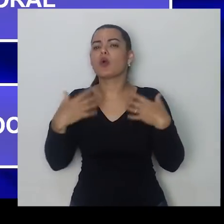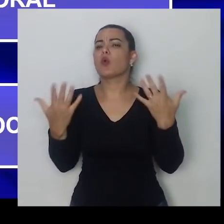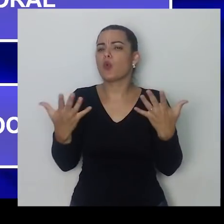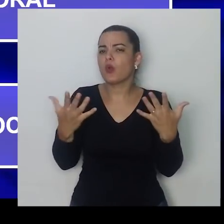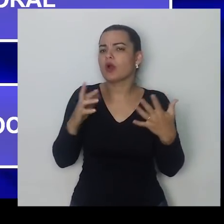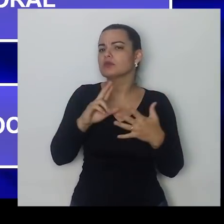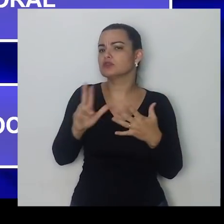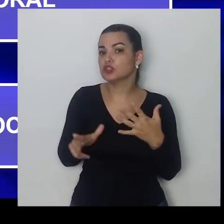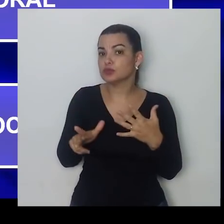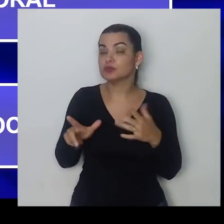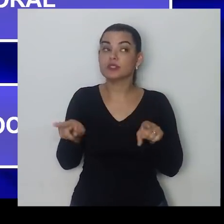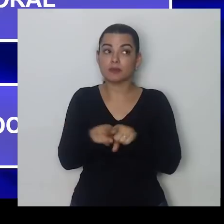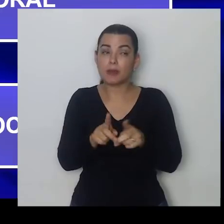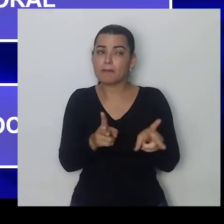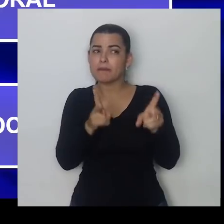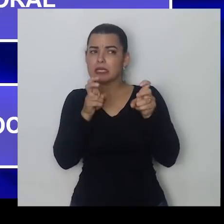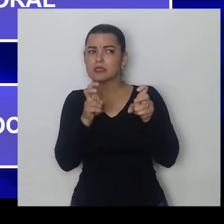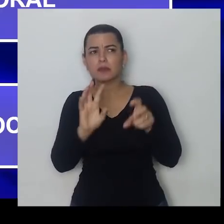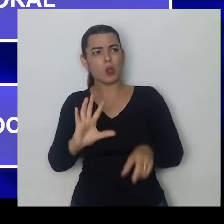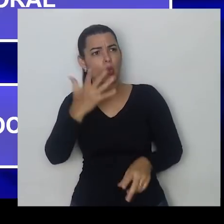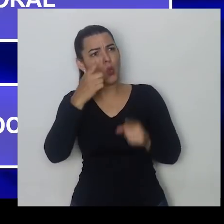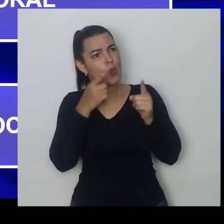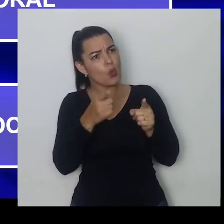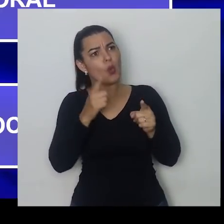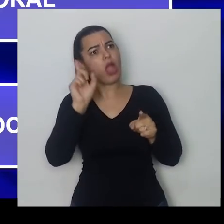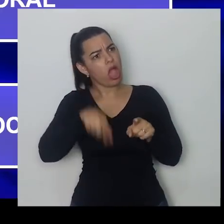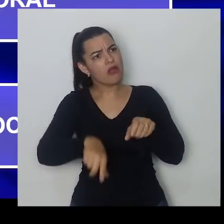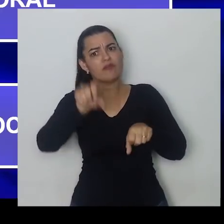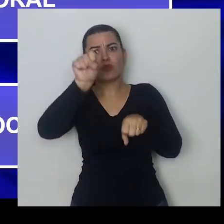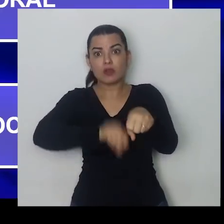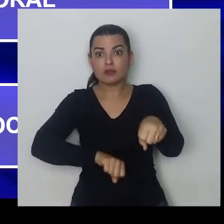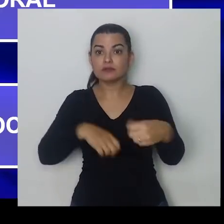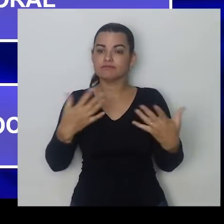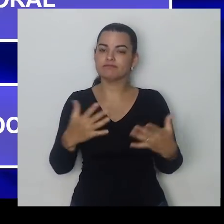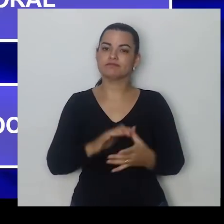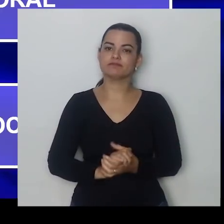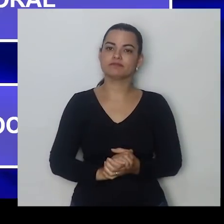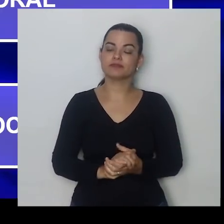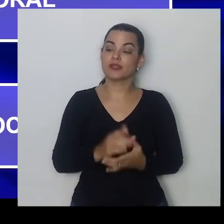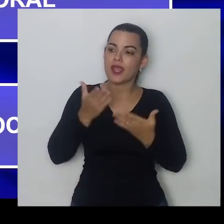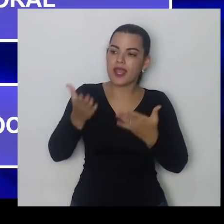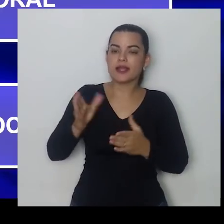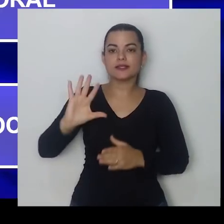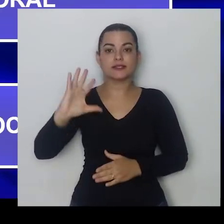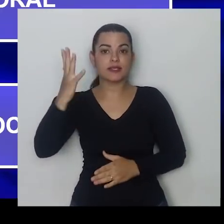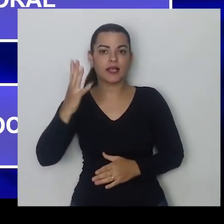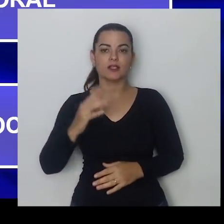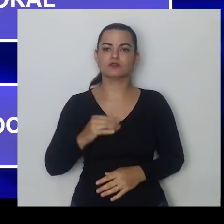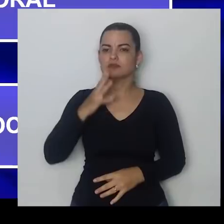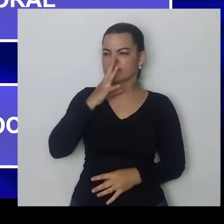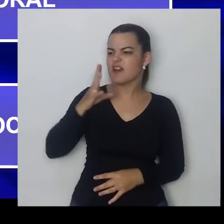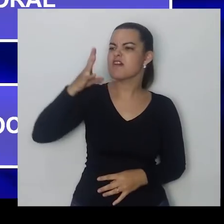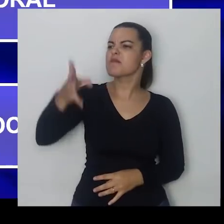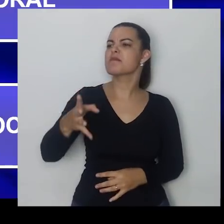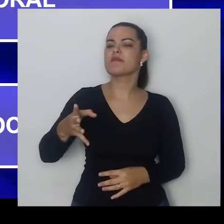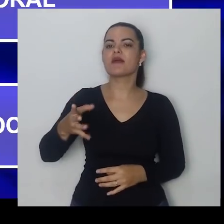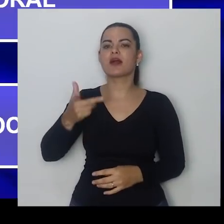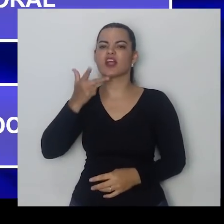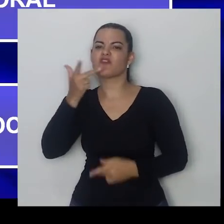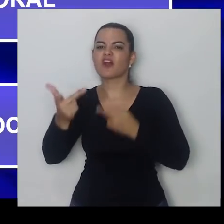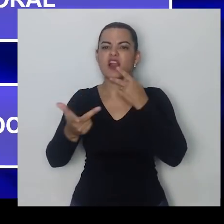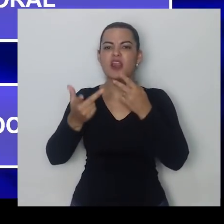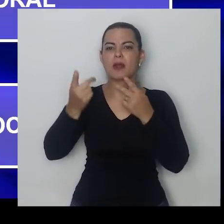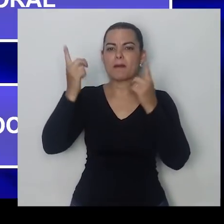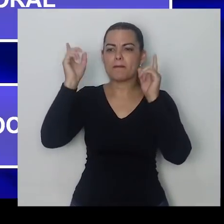consigam identificar quando tudo isso acontece, tá bom? Então, nesse caso aqui, ameaças, humilhações